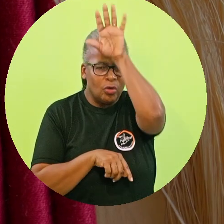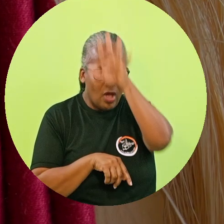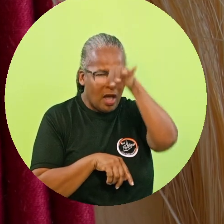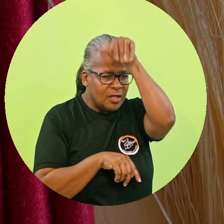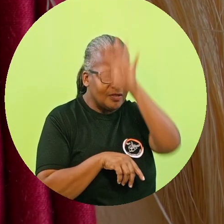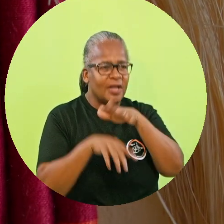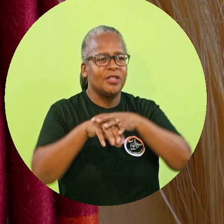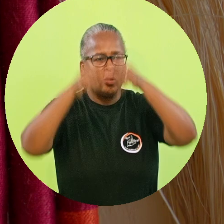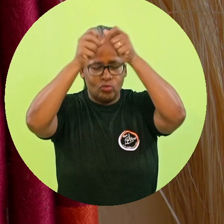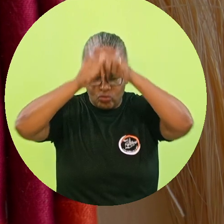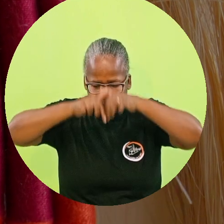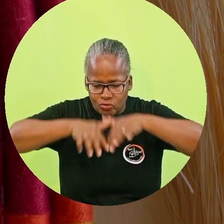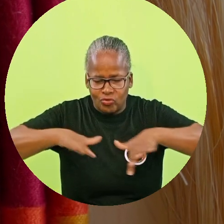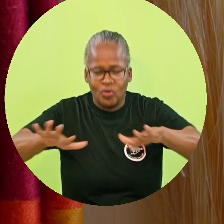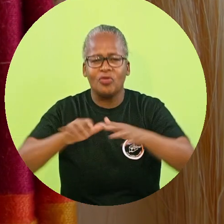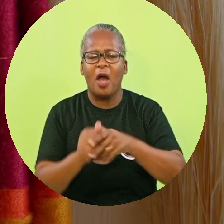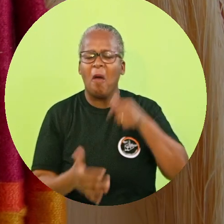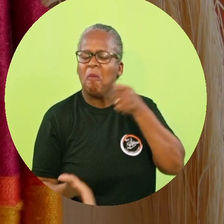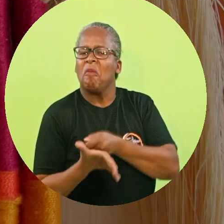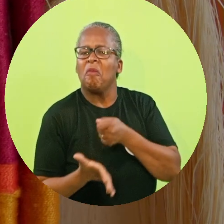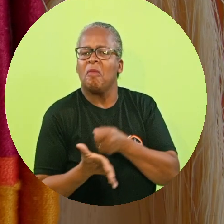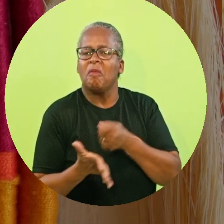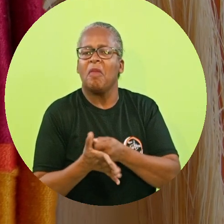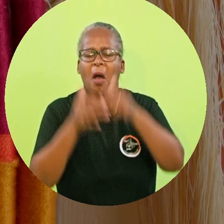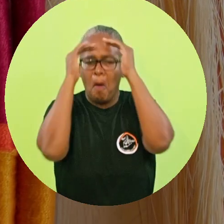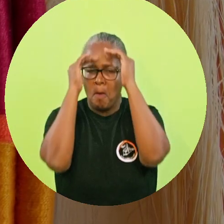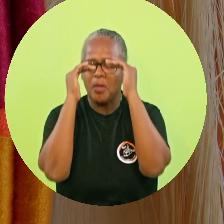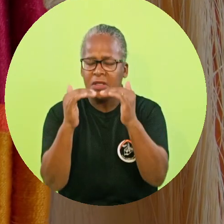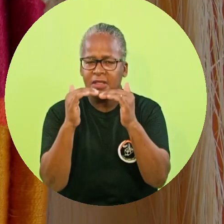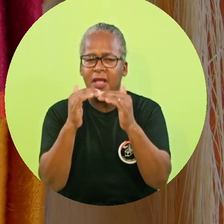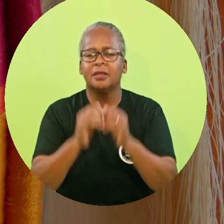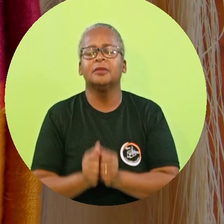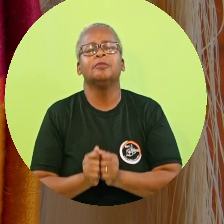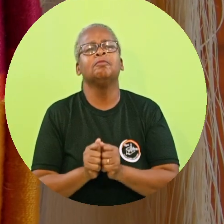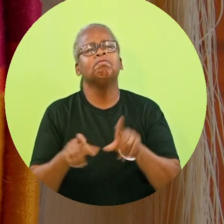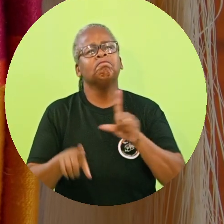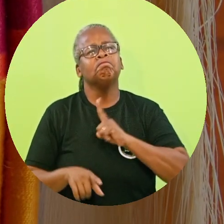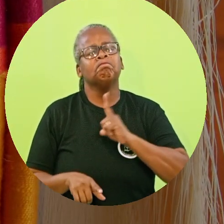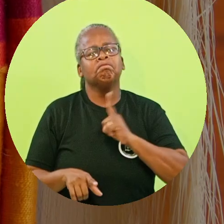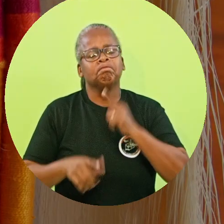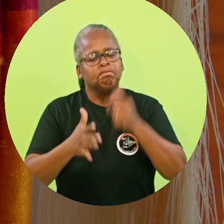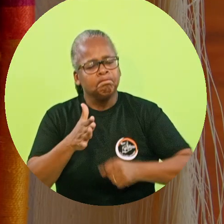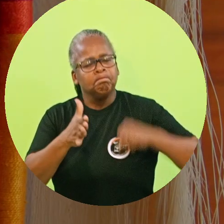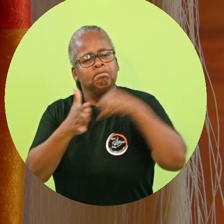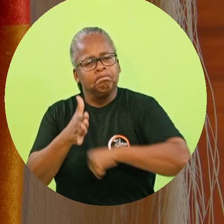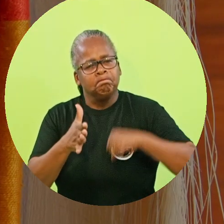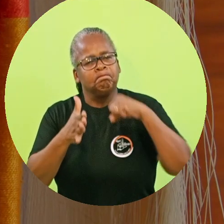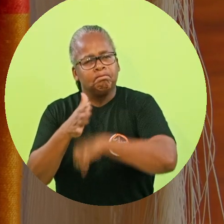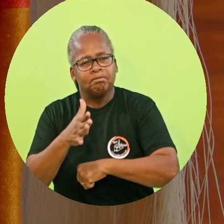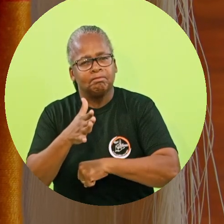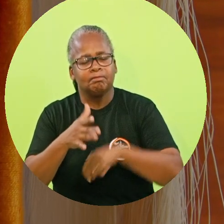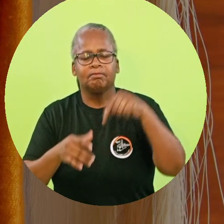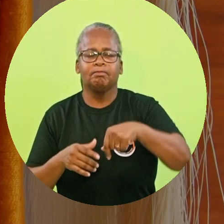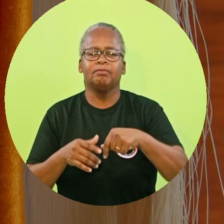insurgentes afirmam sua desobediência material e natural. São corpos têxteis que resistem à domesticação, impondo a